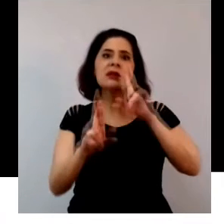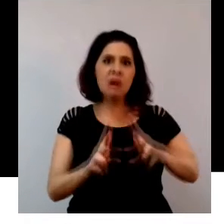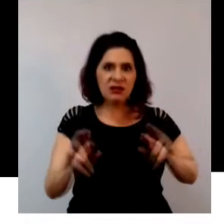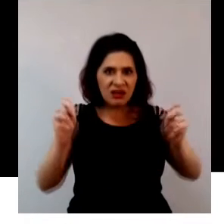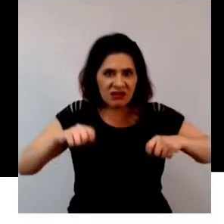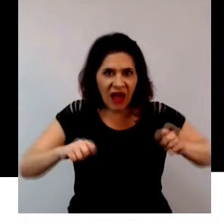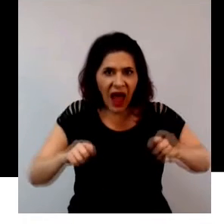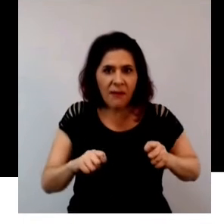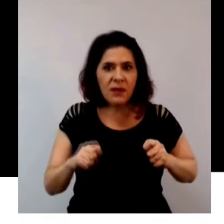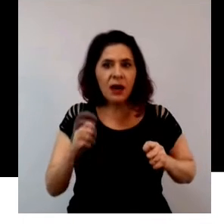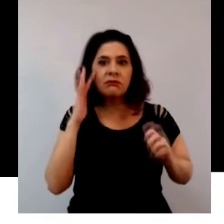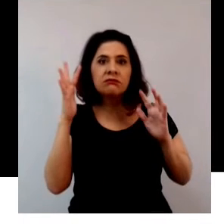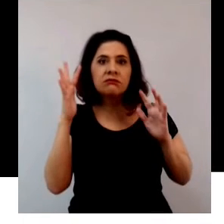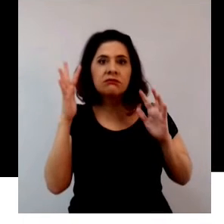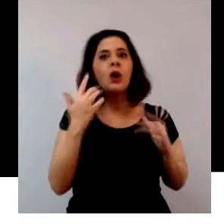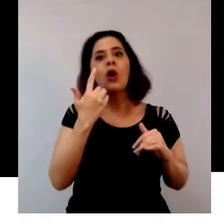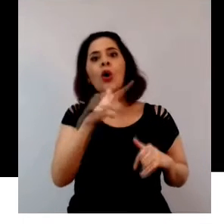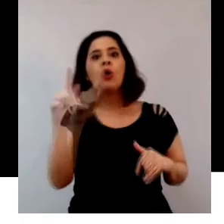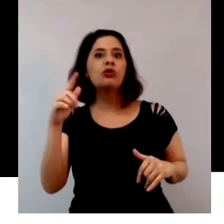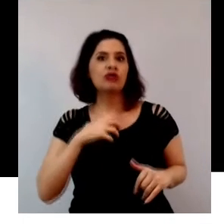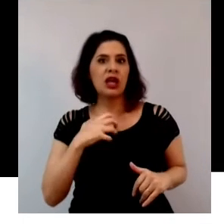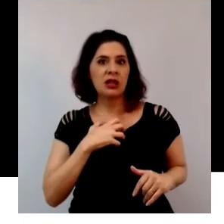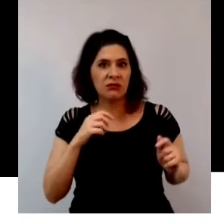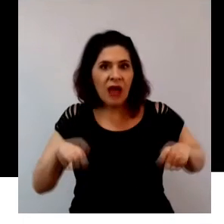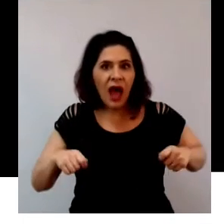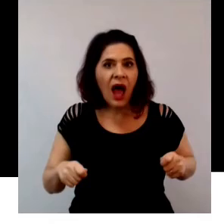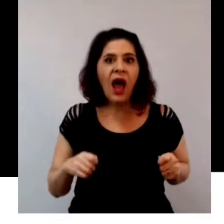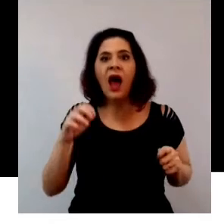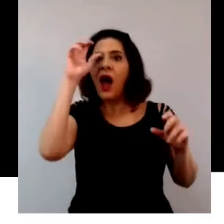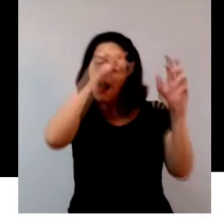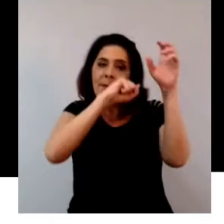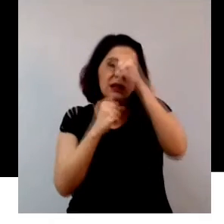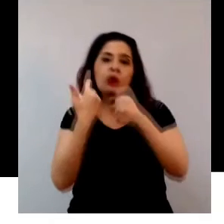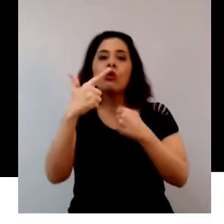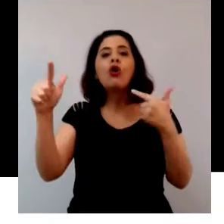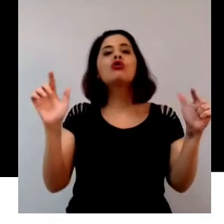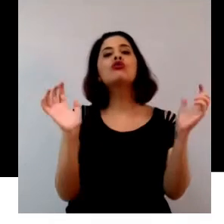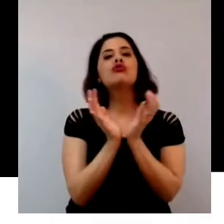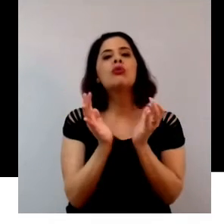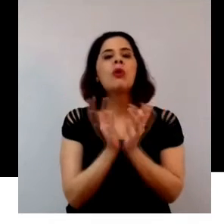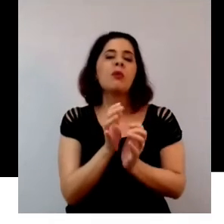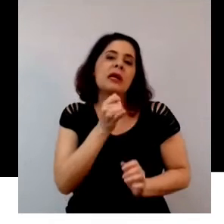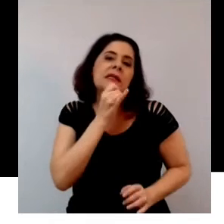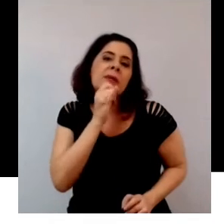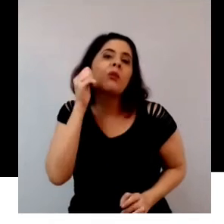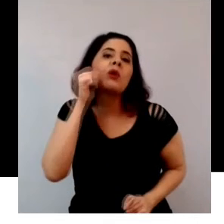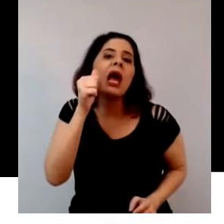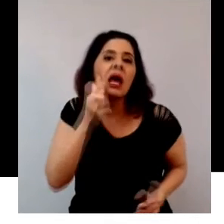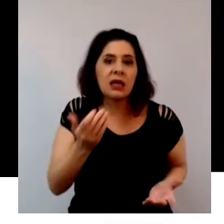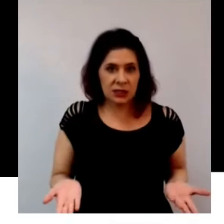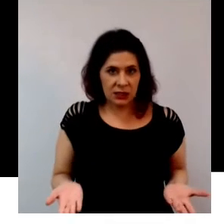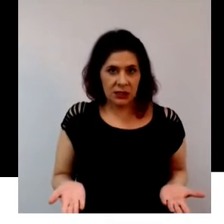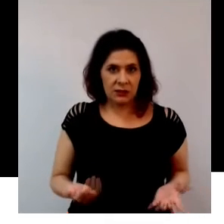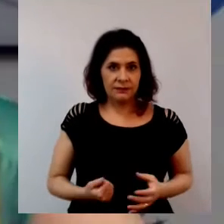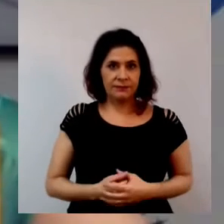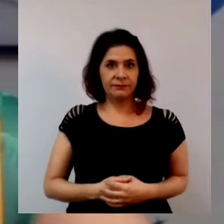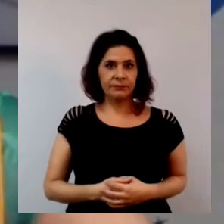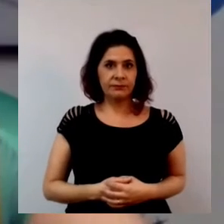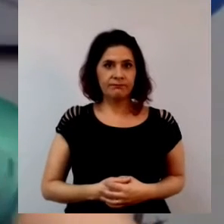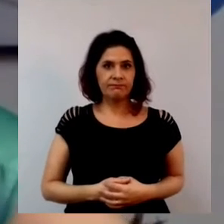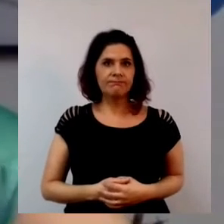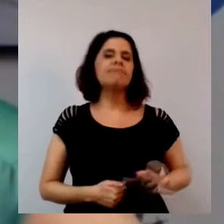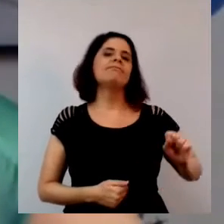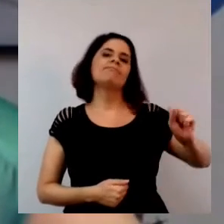lugares, aprendendo com outros grupos, mulheres, por exemplo? Sim, com certeza. Eu acho